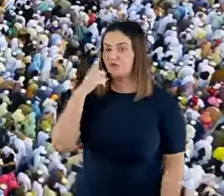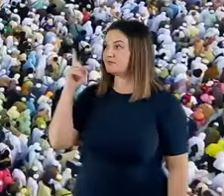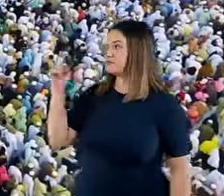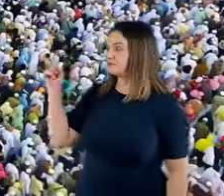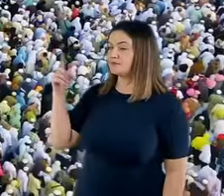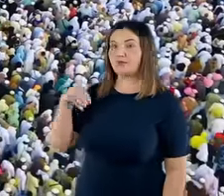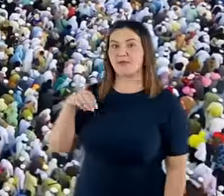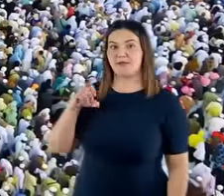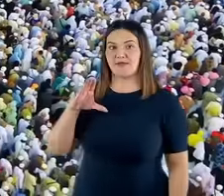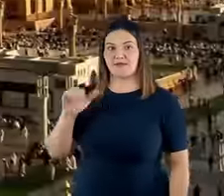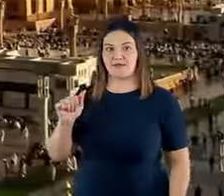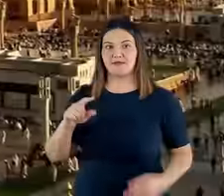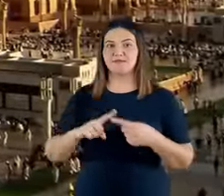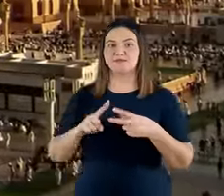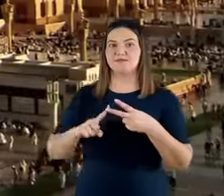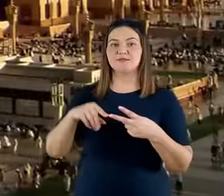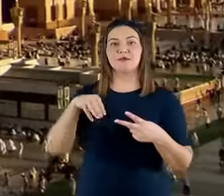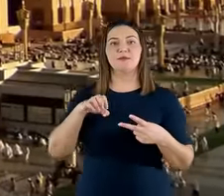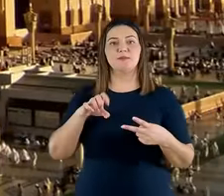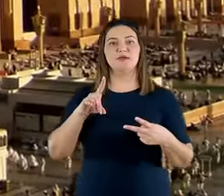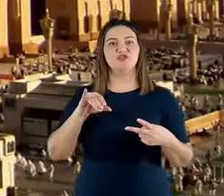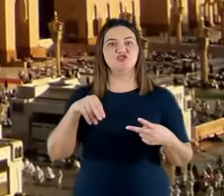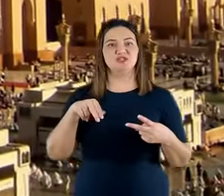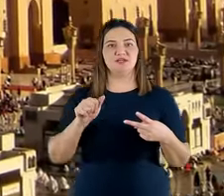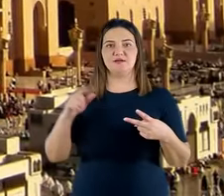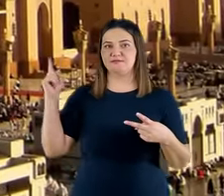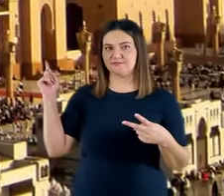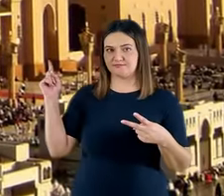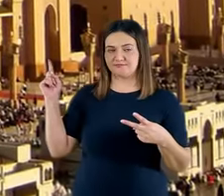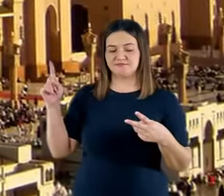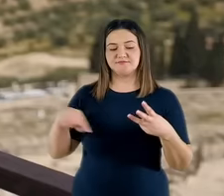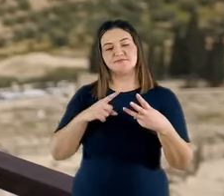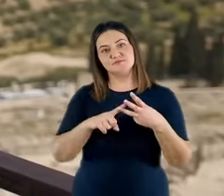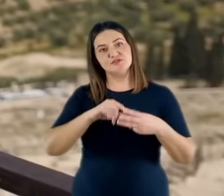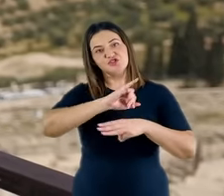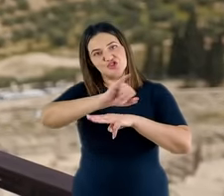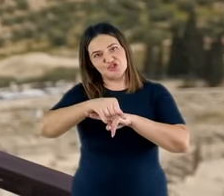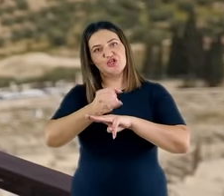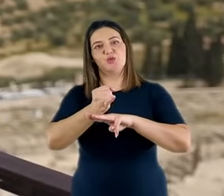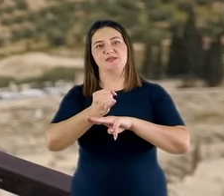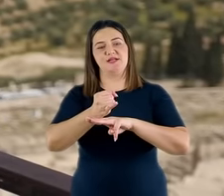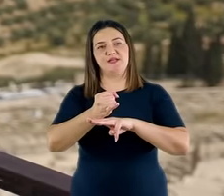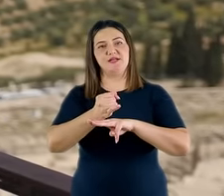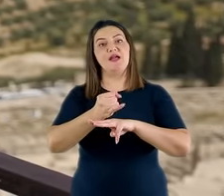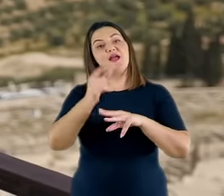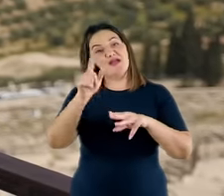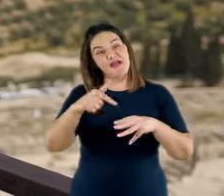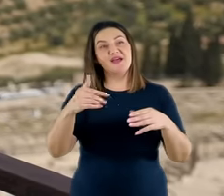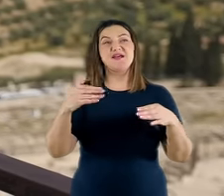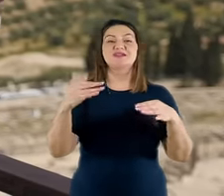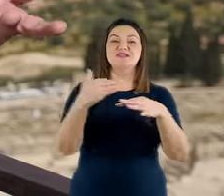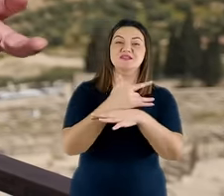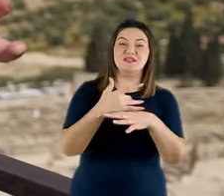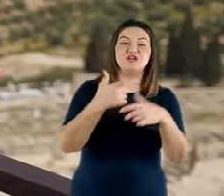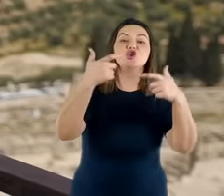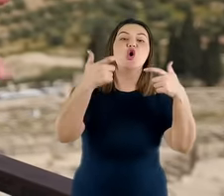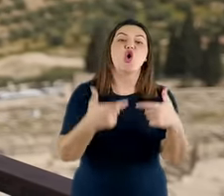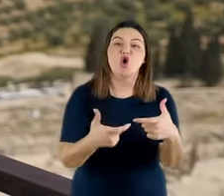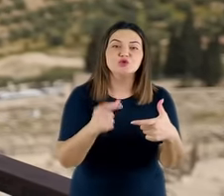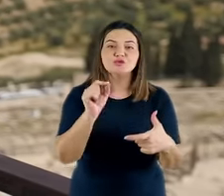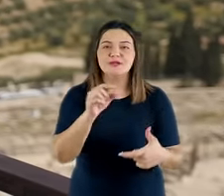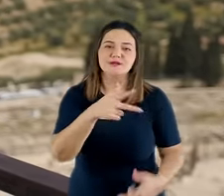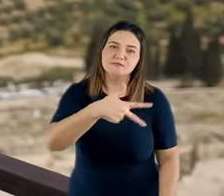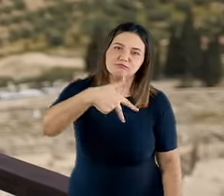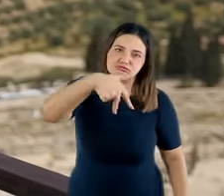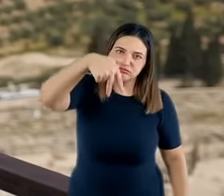onde Maomé nasceu, Medina, a cidade que acolheu o profeta, e Jerusalém, a cidade de onde supostamente ele